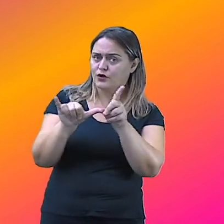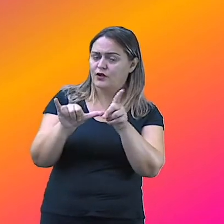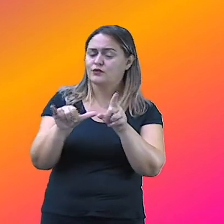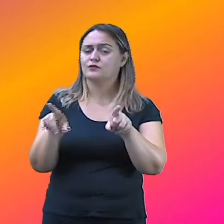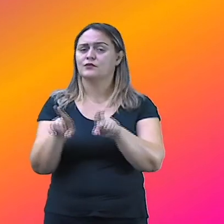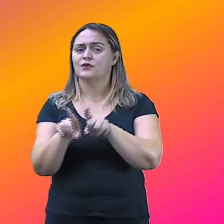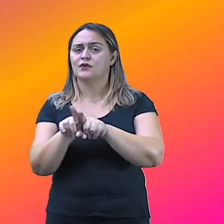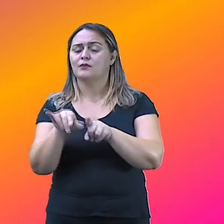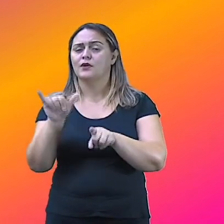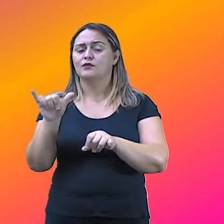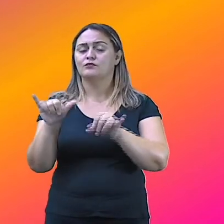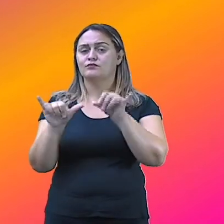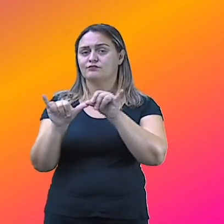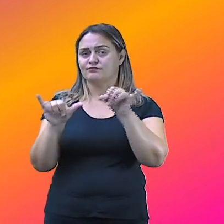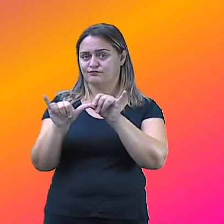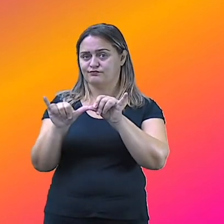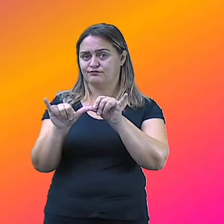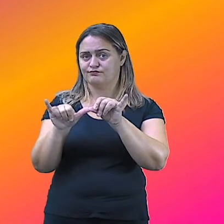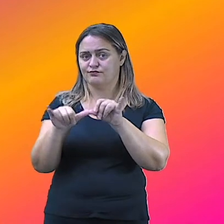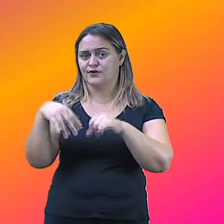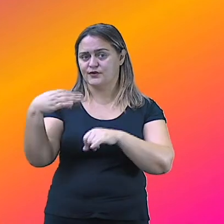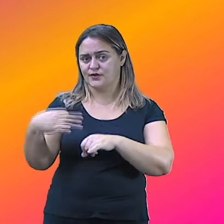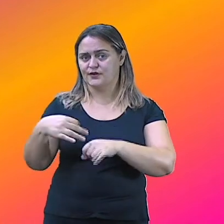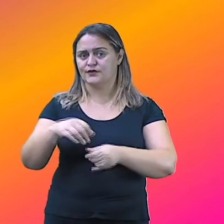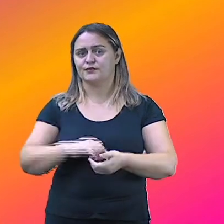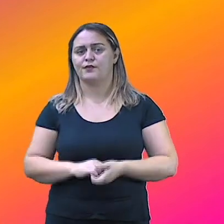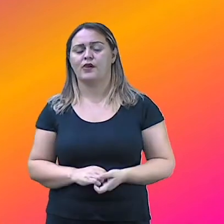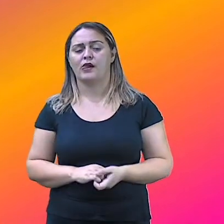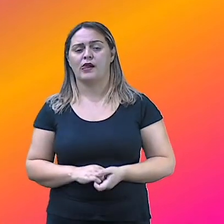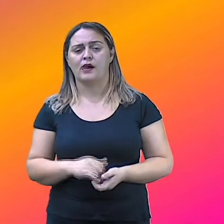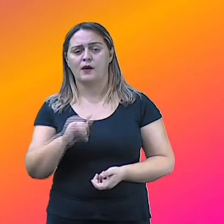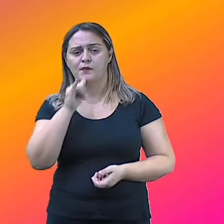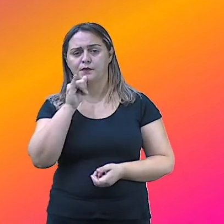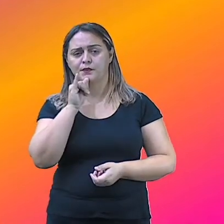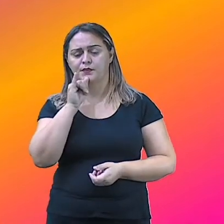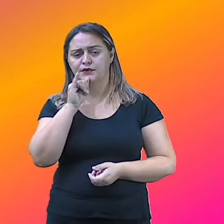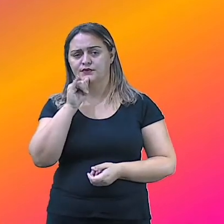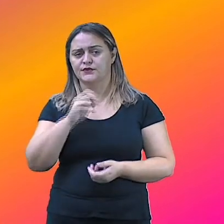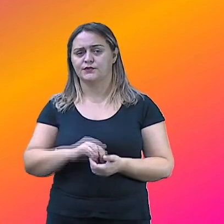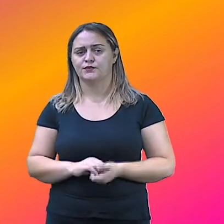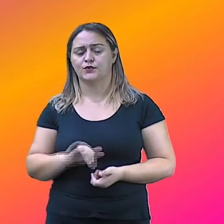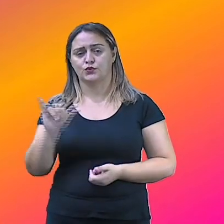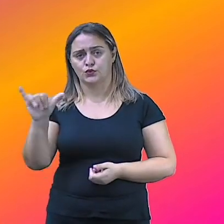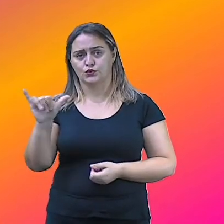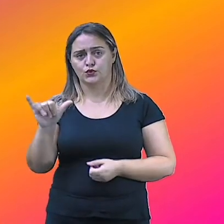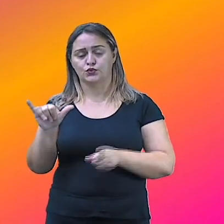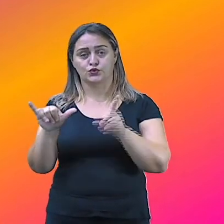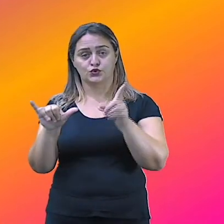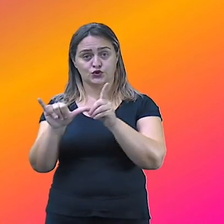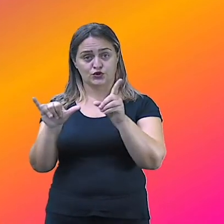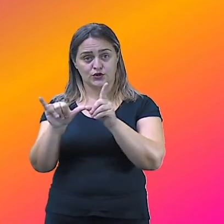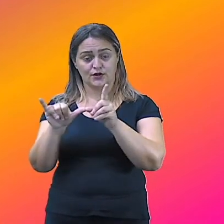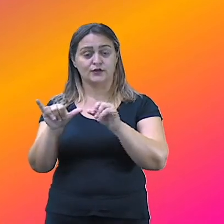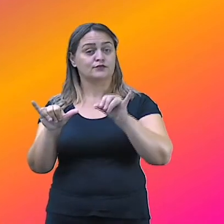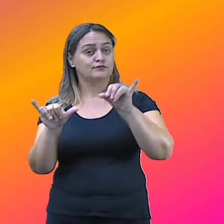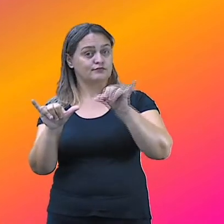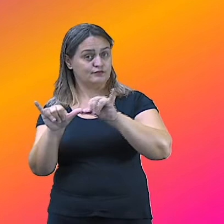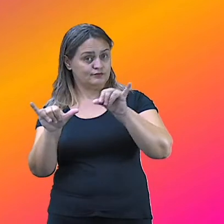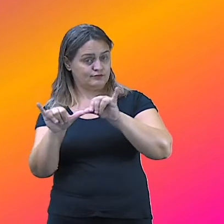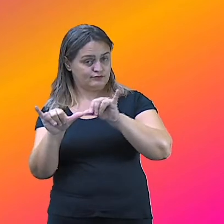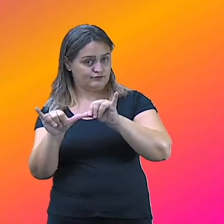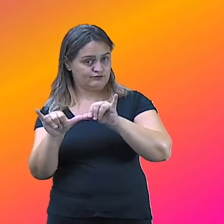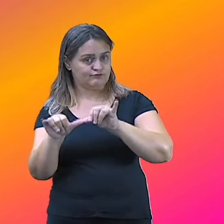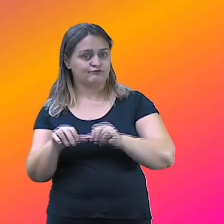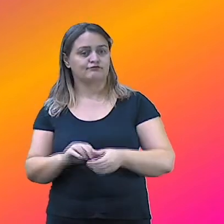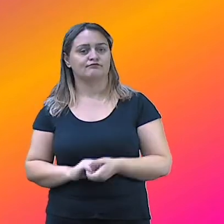de um complemento. Observem então no próximo slide, objeto direto e indireto.